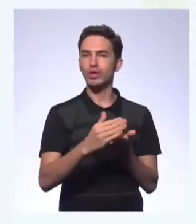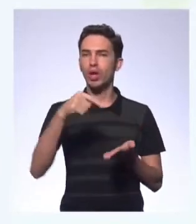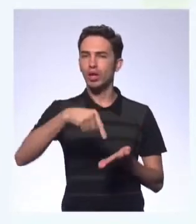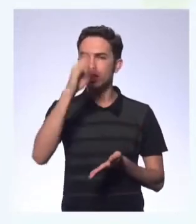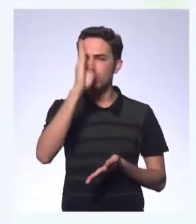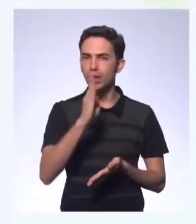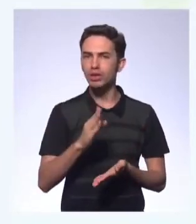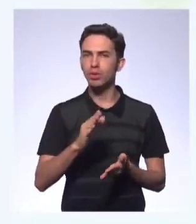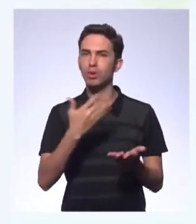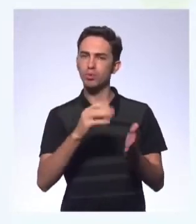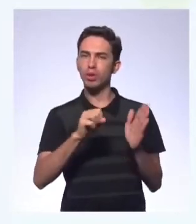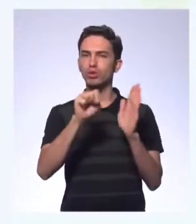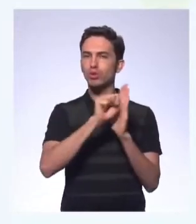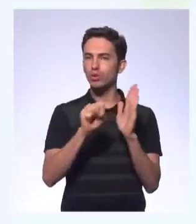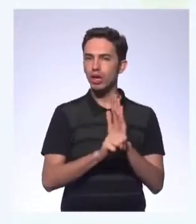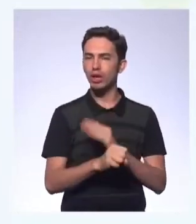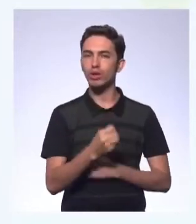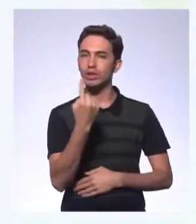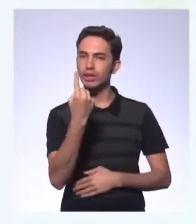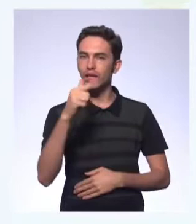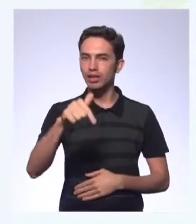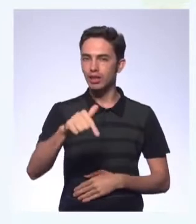no início do século XVII,